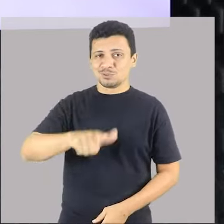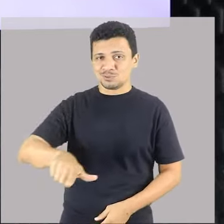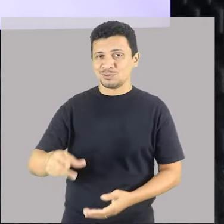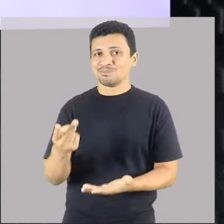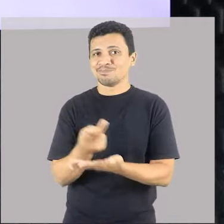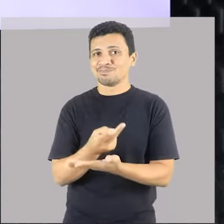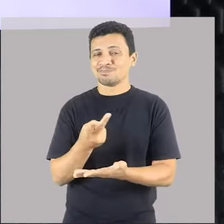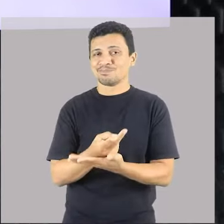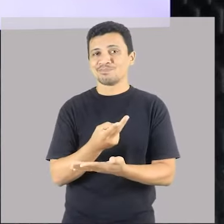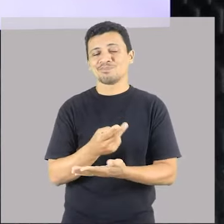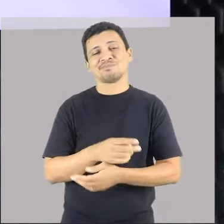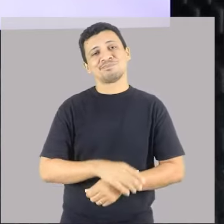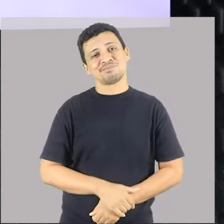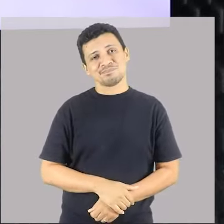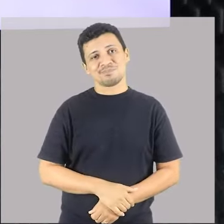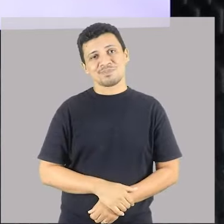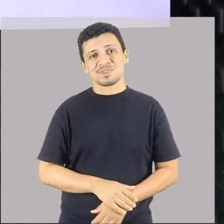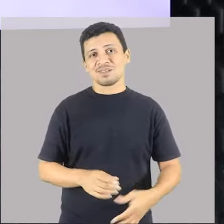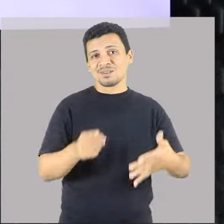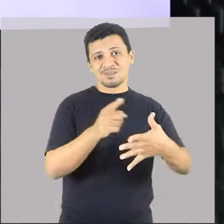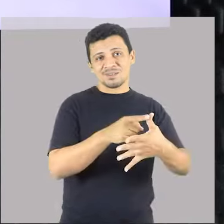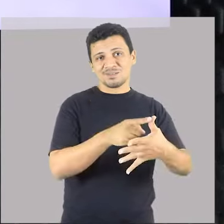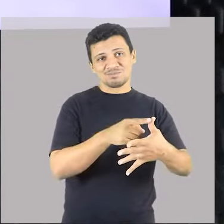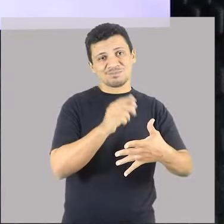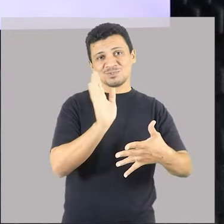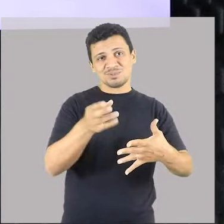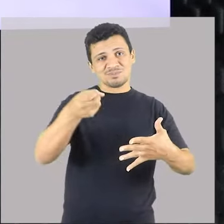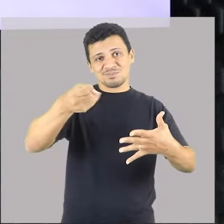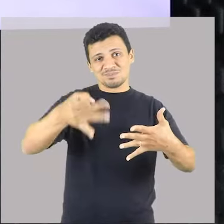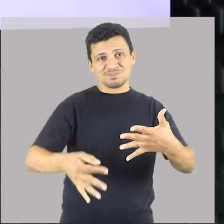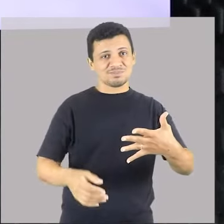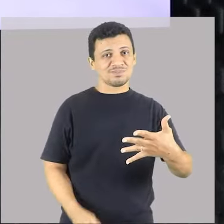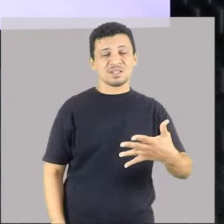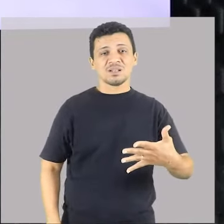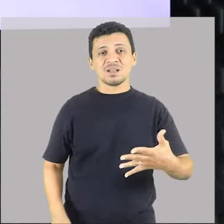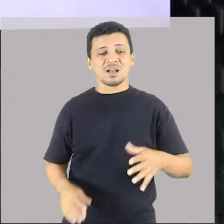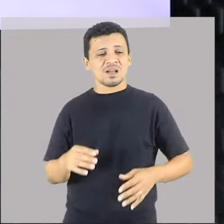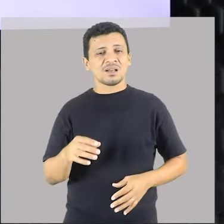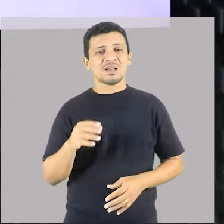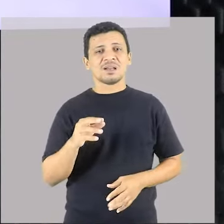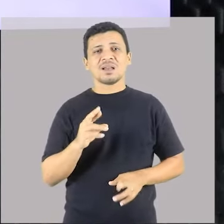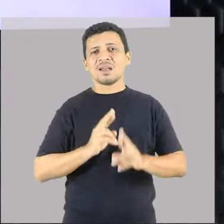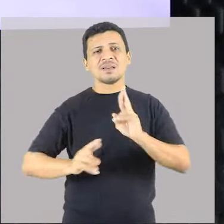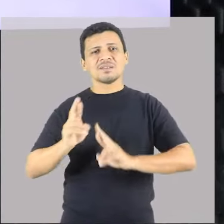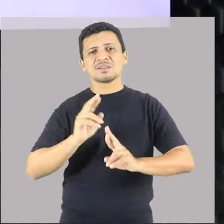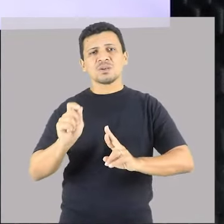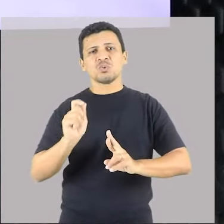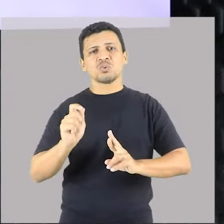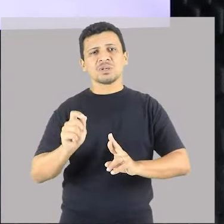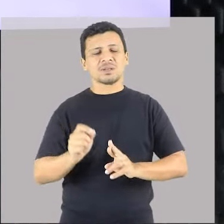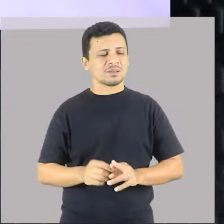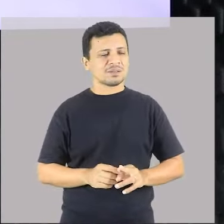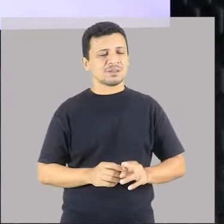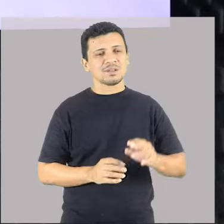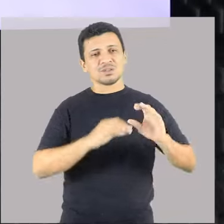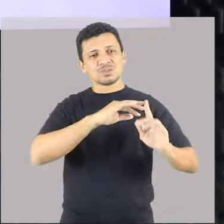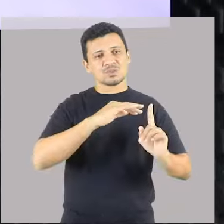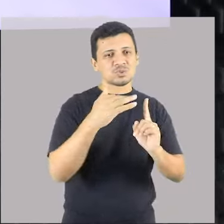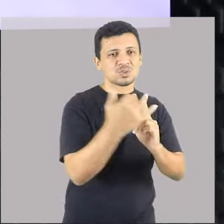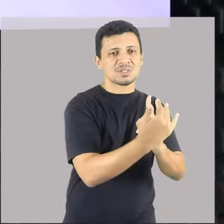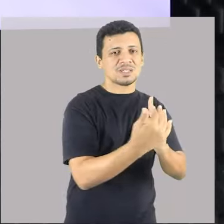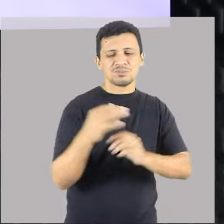inclusive justamente falamos isso na letra A né o espaço geográfico ele é fruto da relação entre sociedade e natureza e da